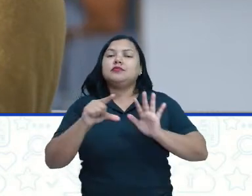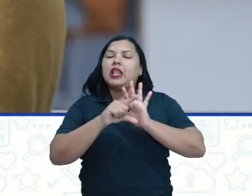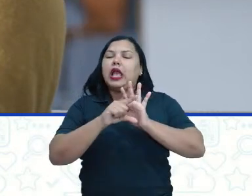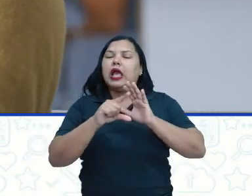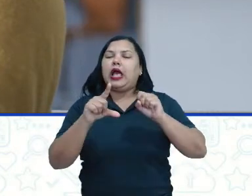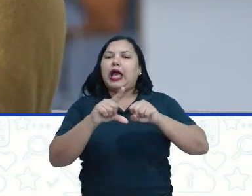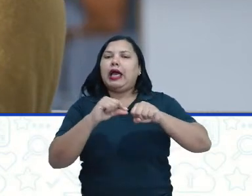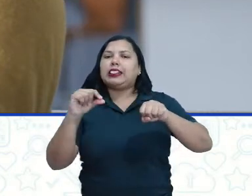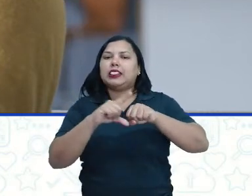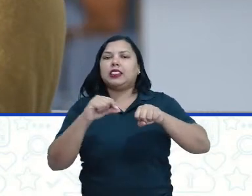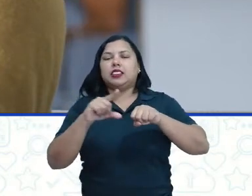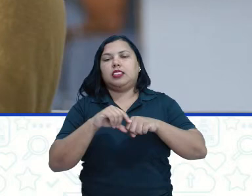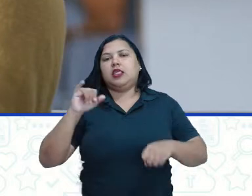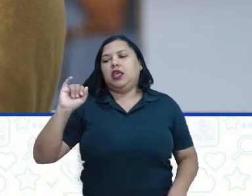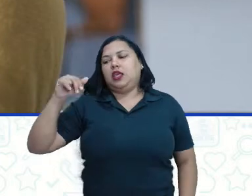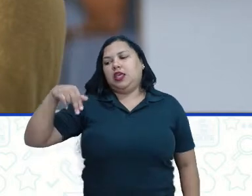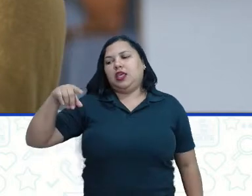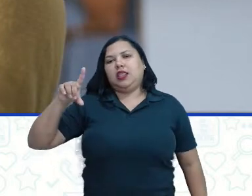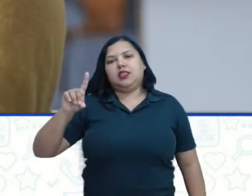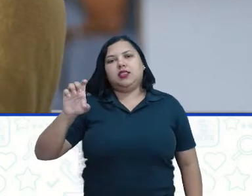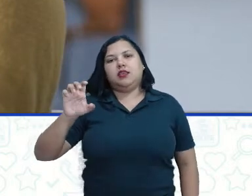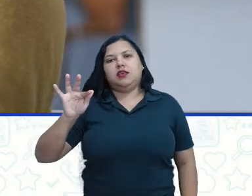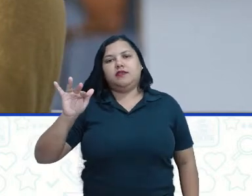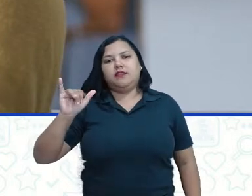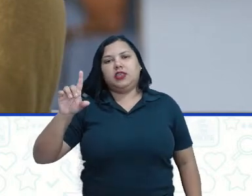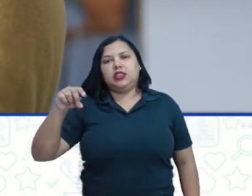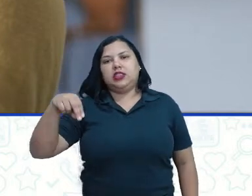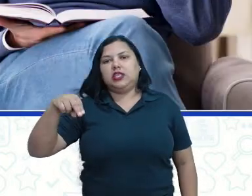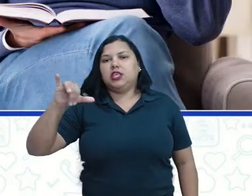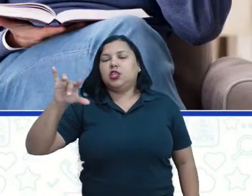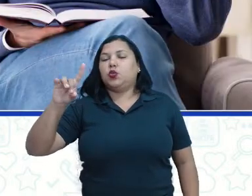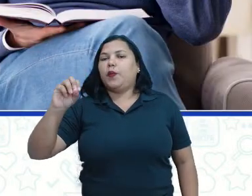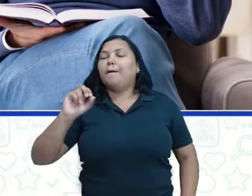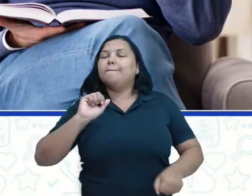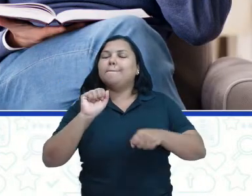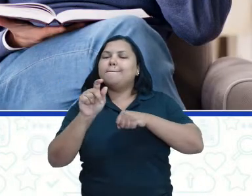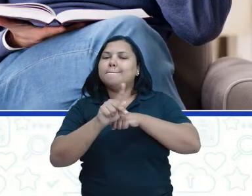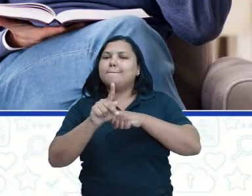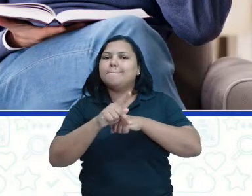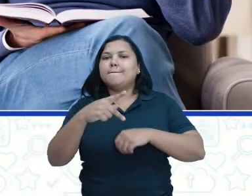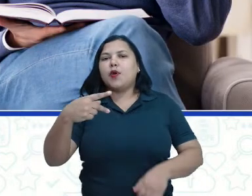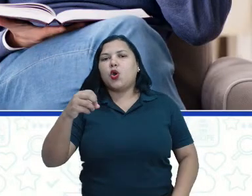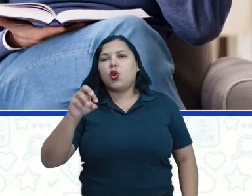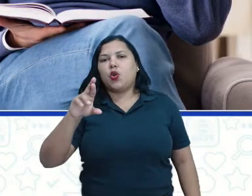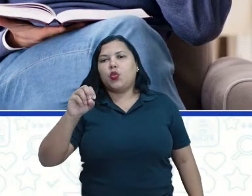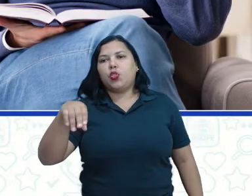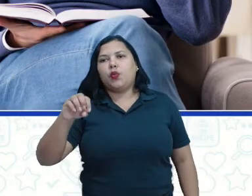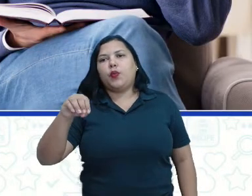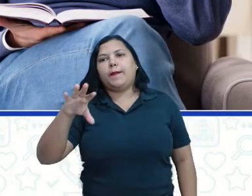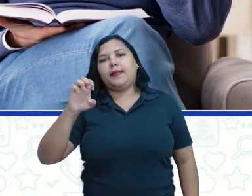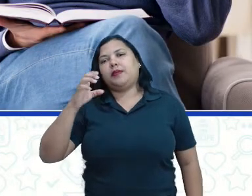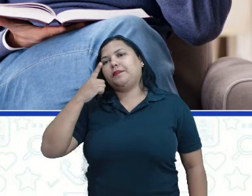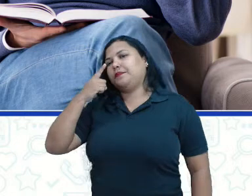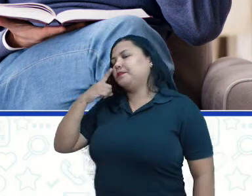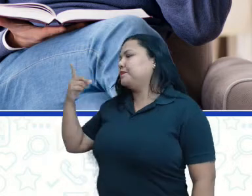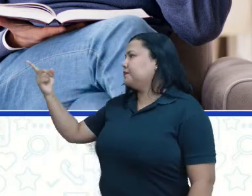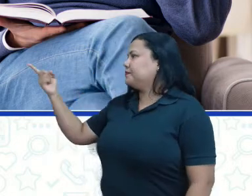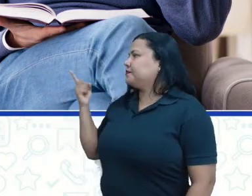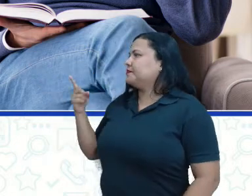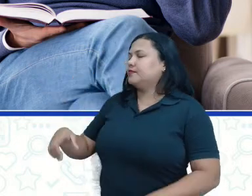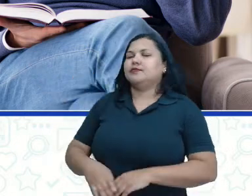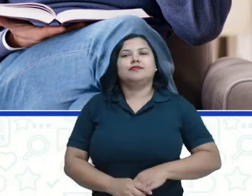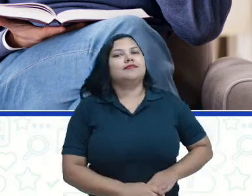Tipo, algum, alguém, né? Um pronome indefinido. Então, what do you prefer? Listen to